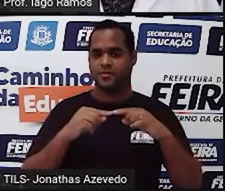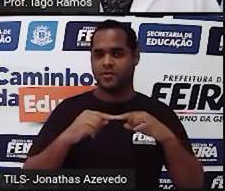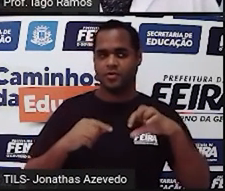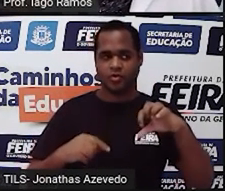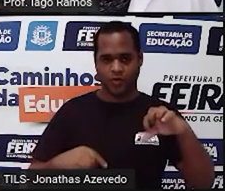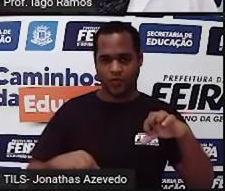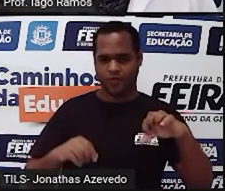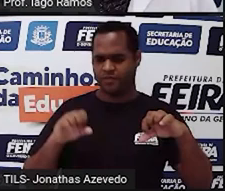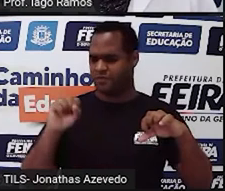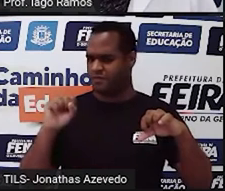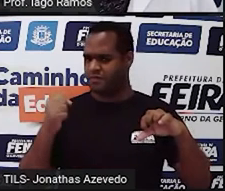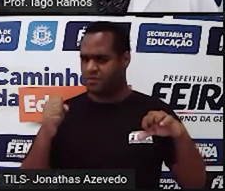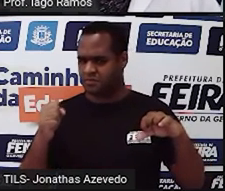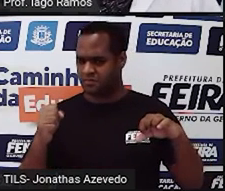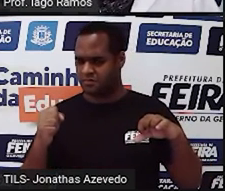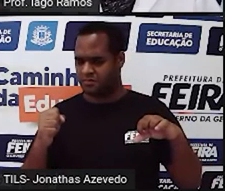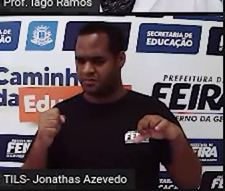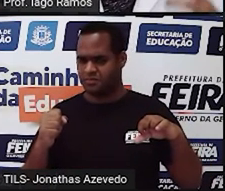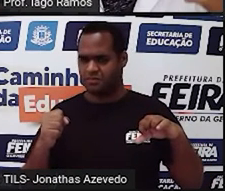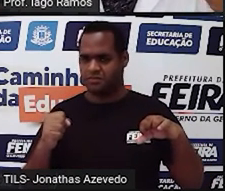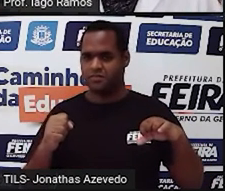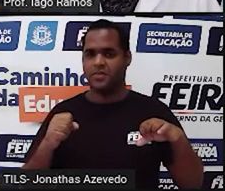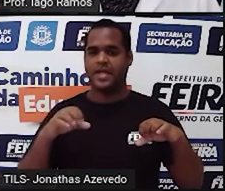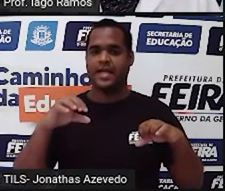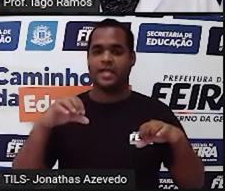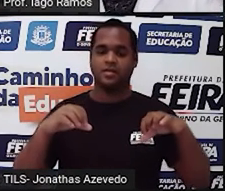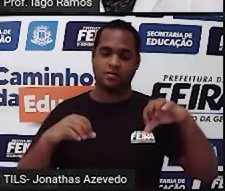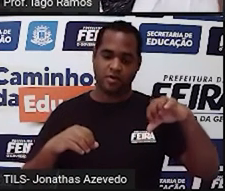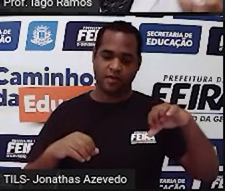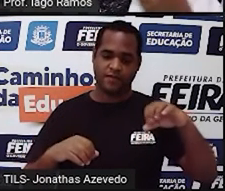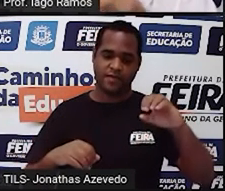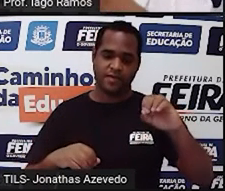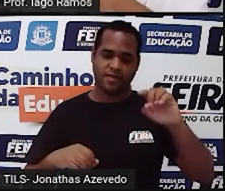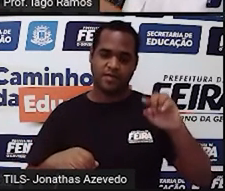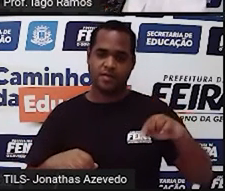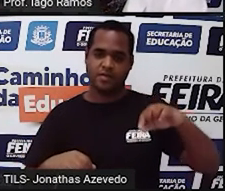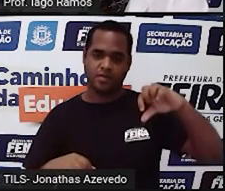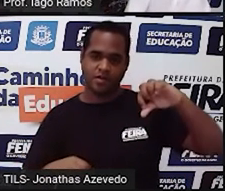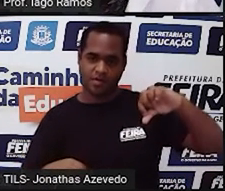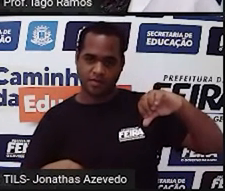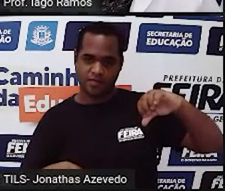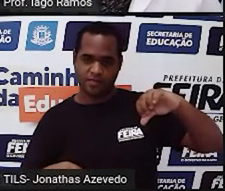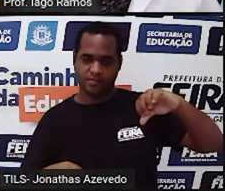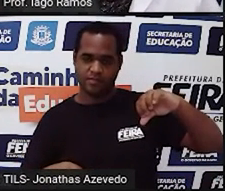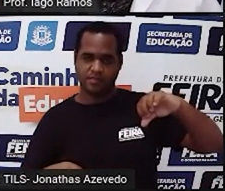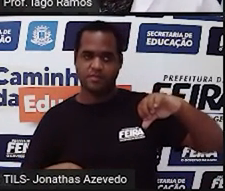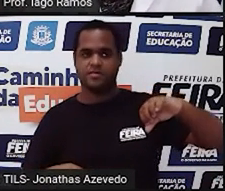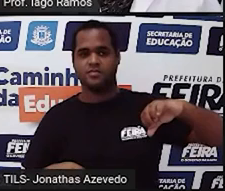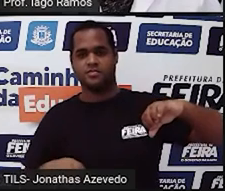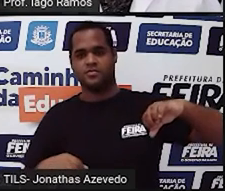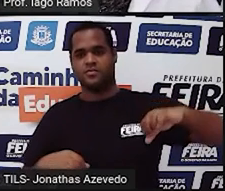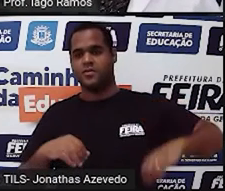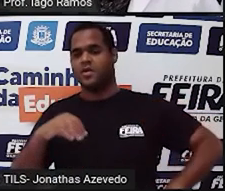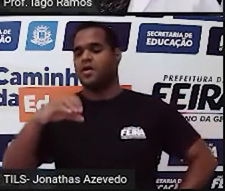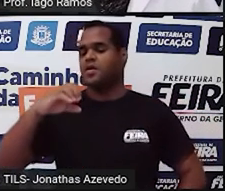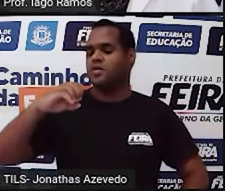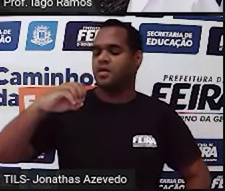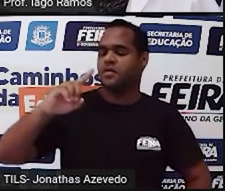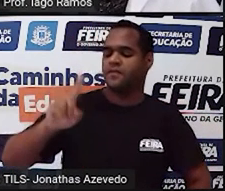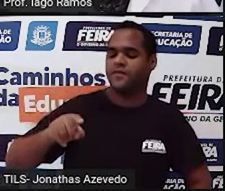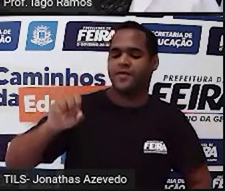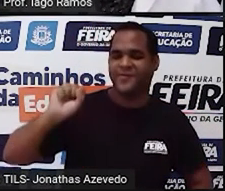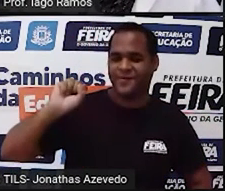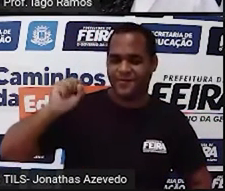nove e nem oito ali e nove décimos e 0,9 e o 8 é oito